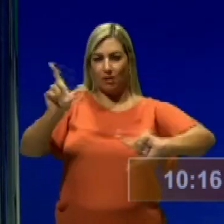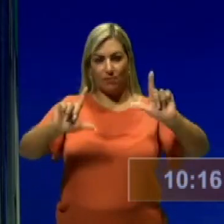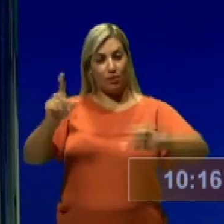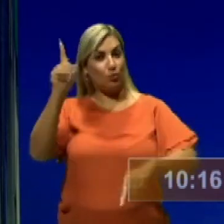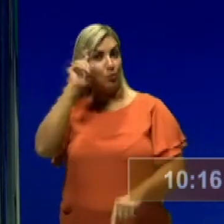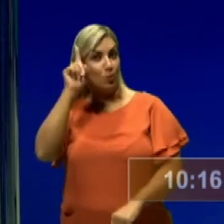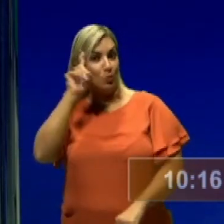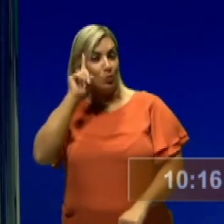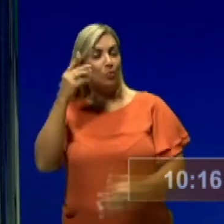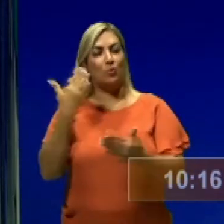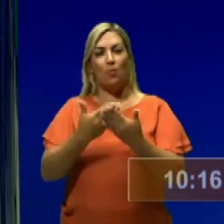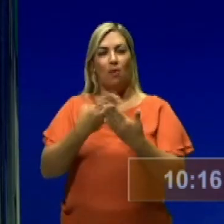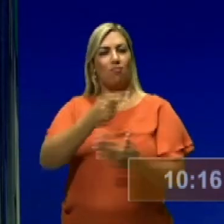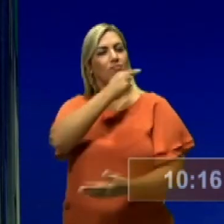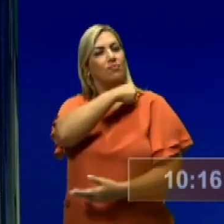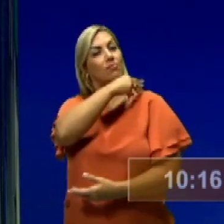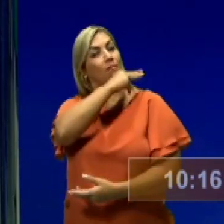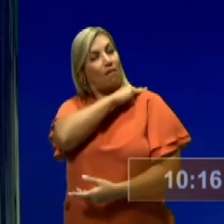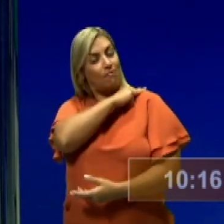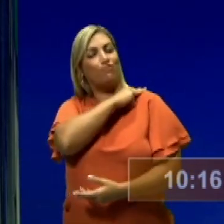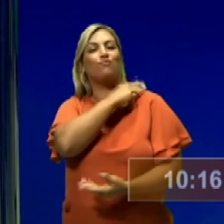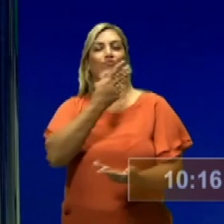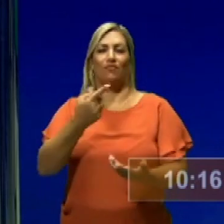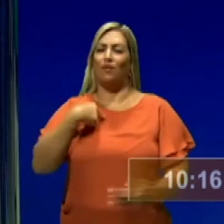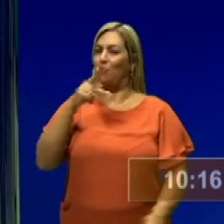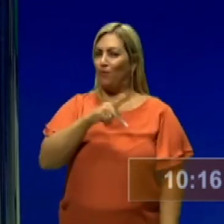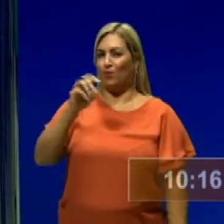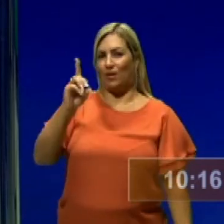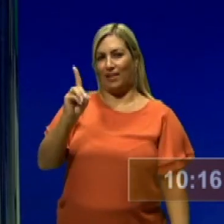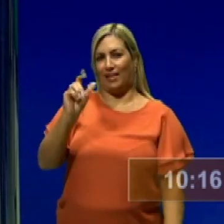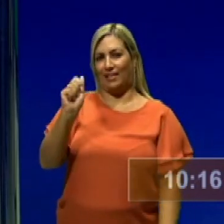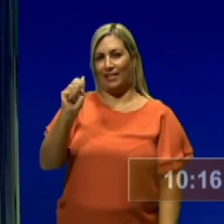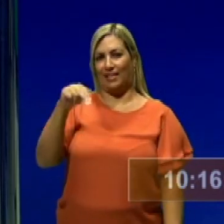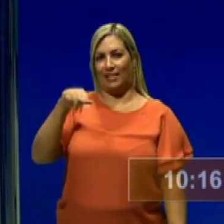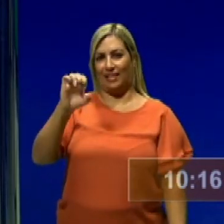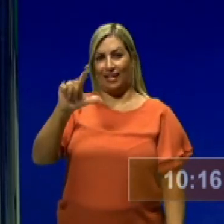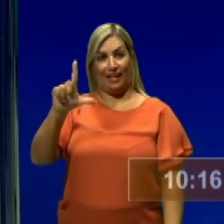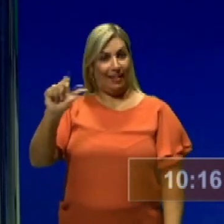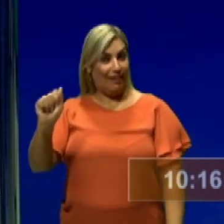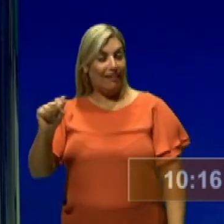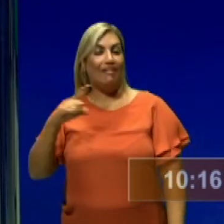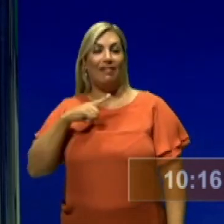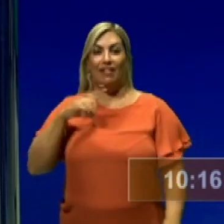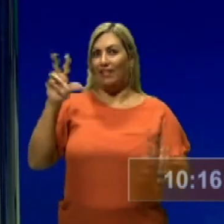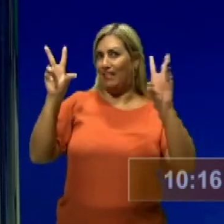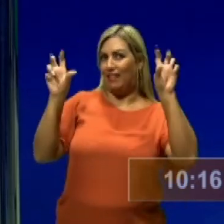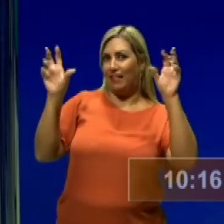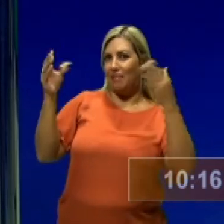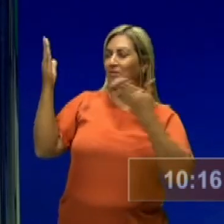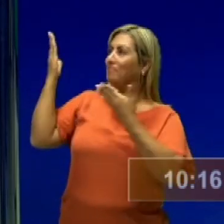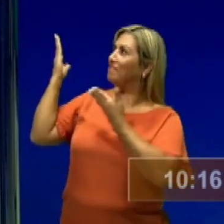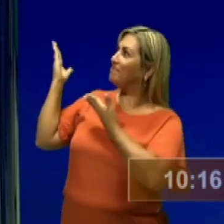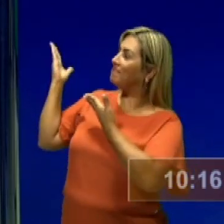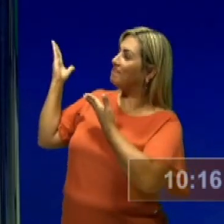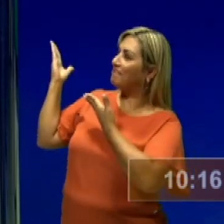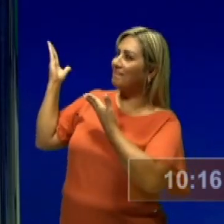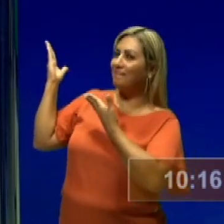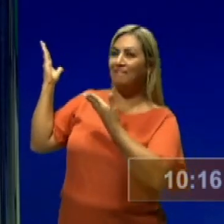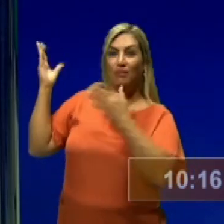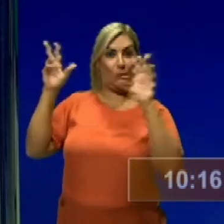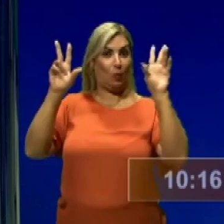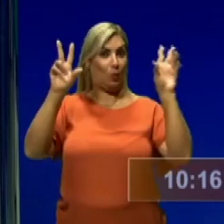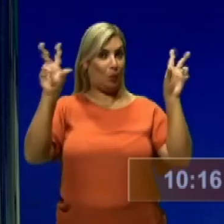diários com aulas para o ensino médio eu sou a professora daniela mesquita o nosso tema de hoje é quinhentismo